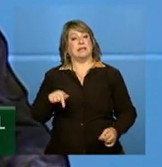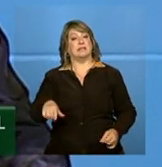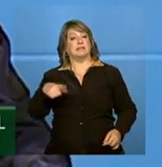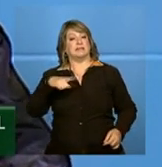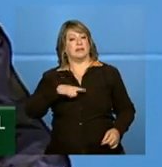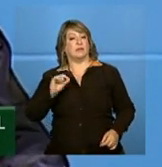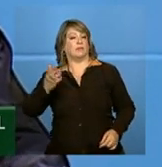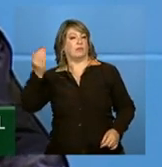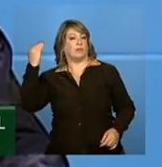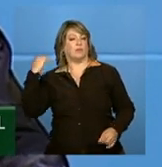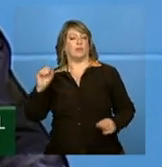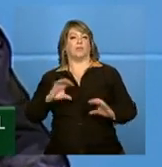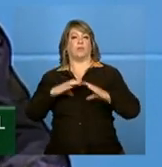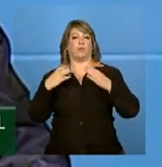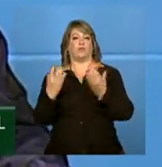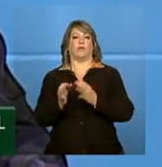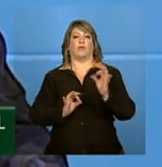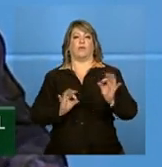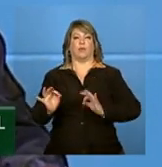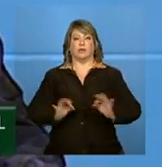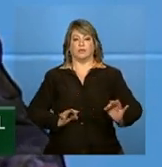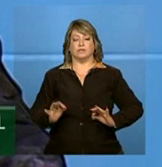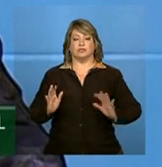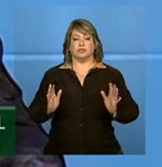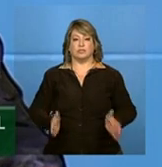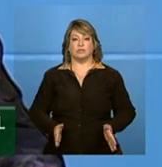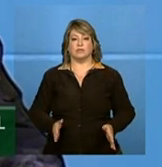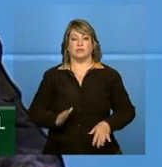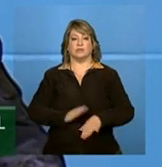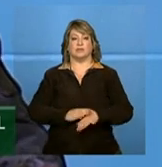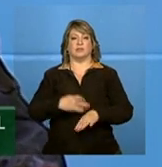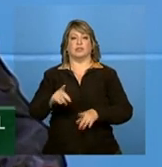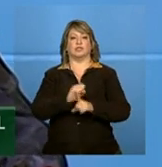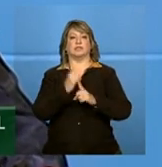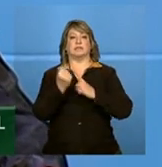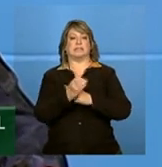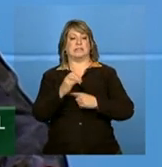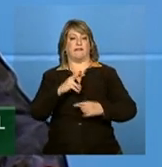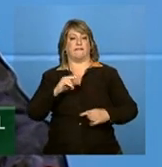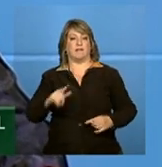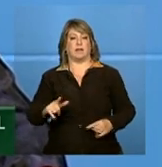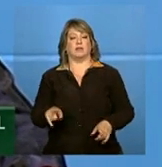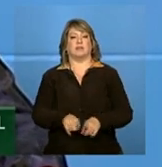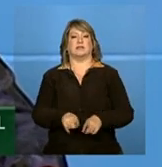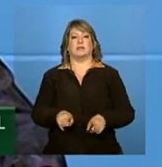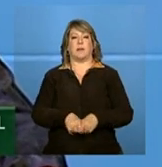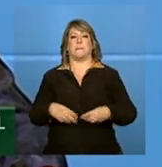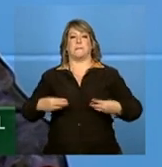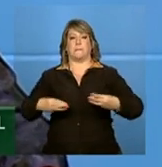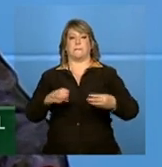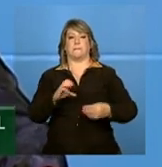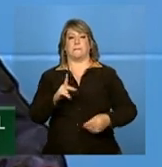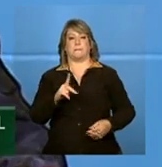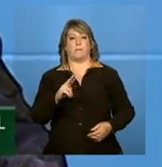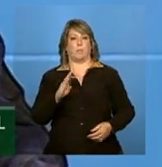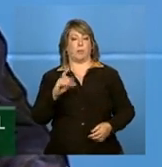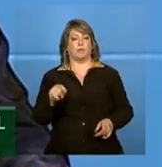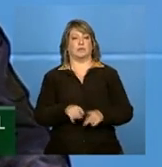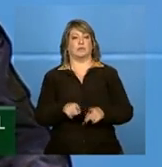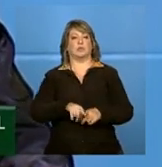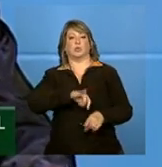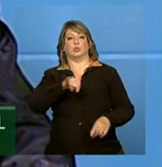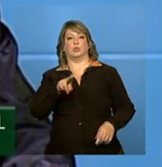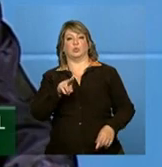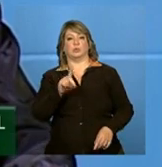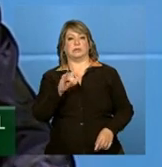fórum organizado pela sociedade civil, pelo Ministério Público, pelo Judiciário, por